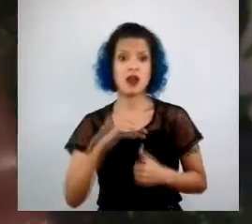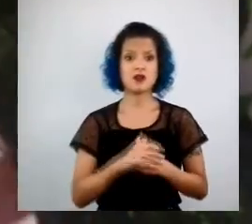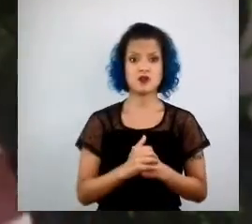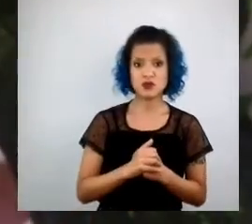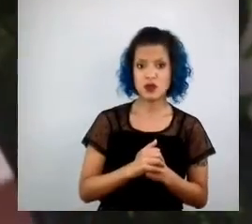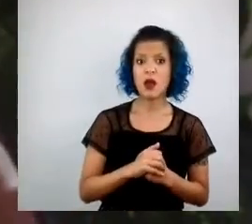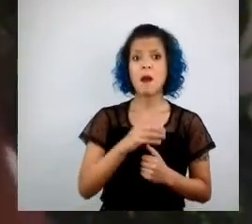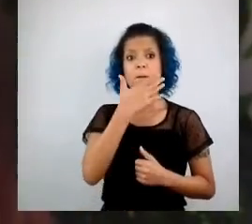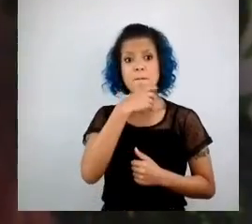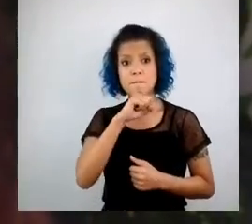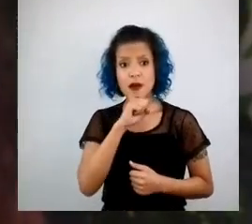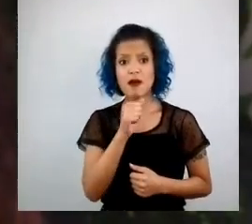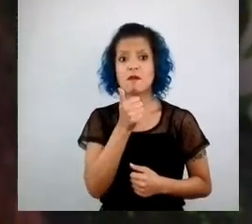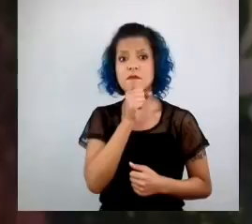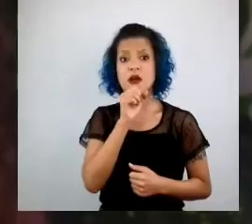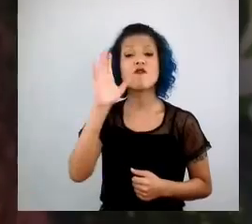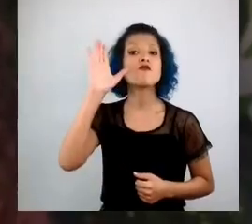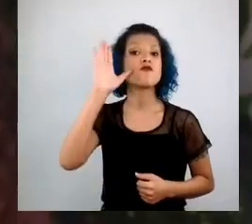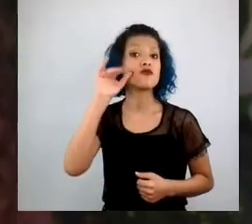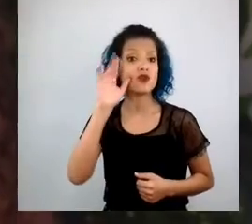como professores, enfim.